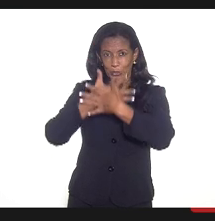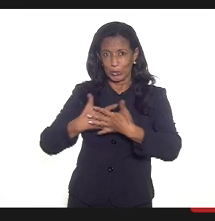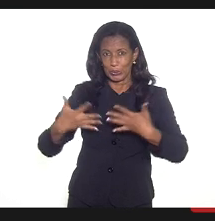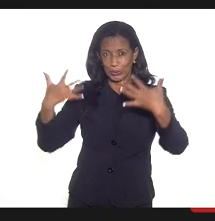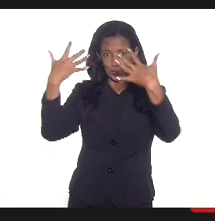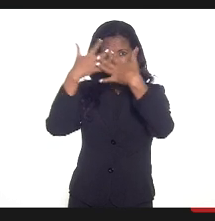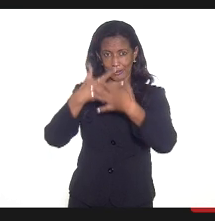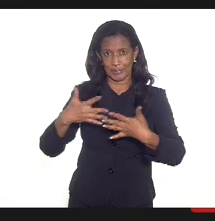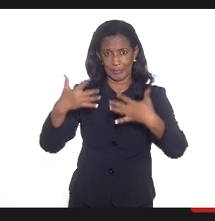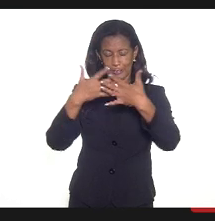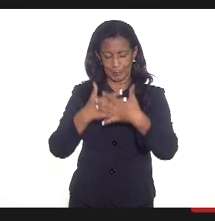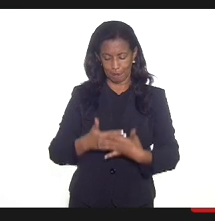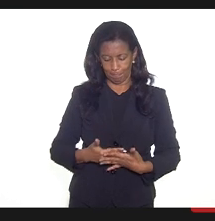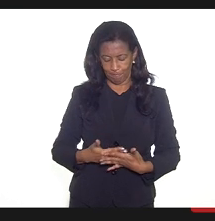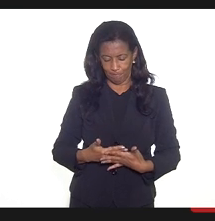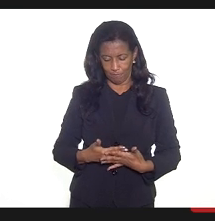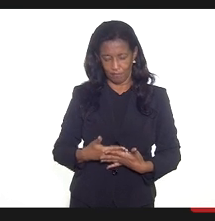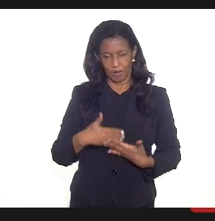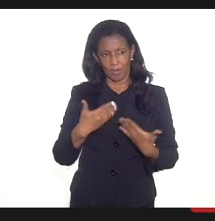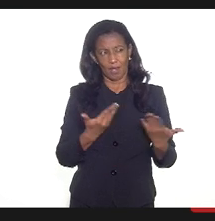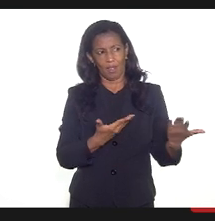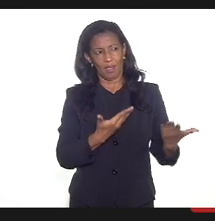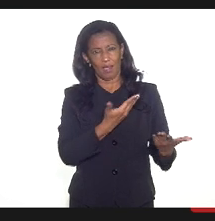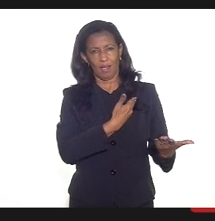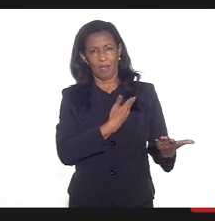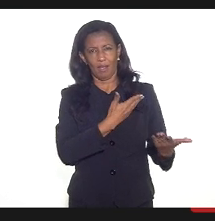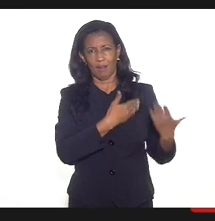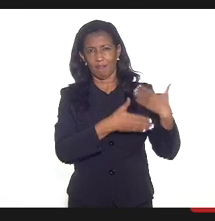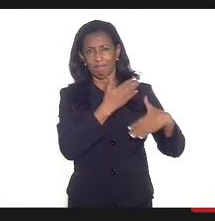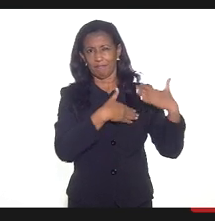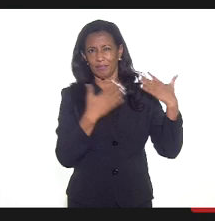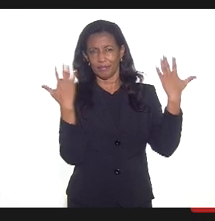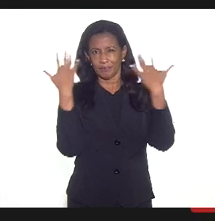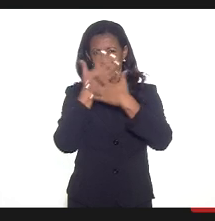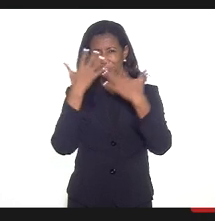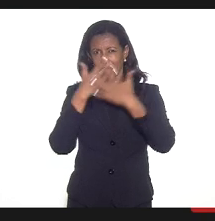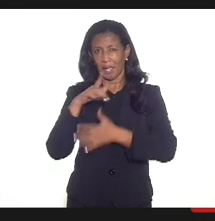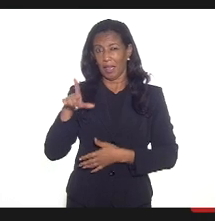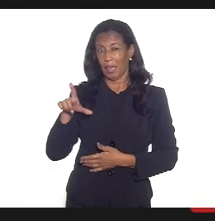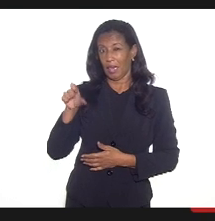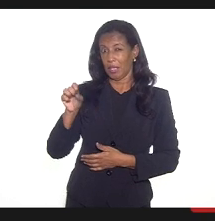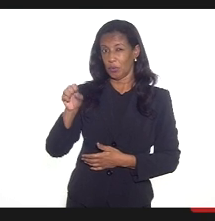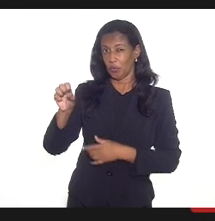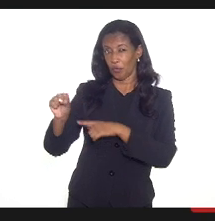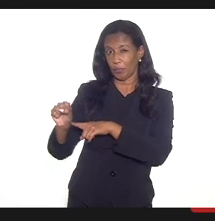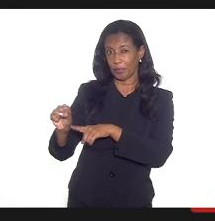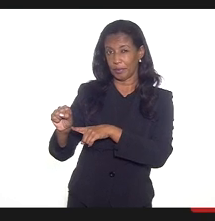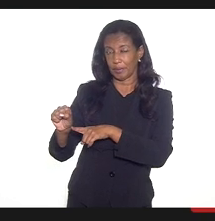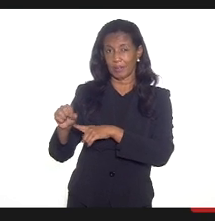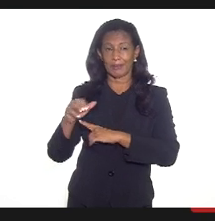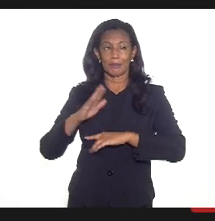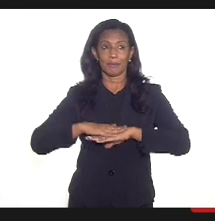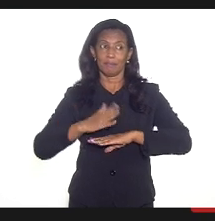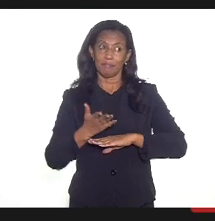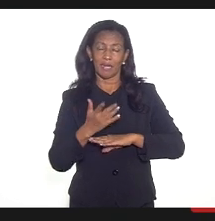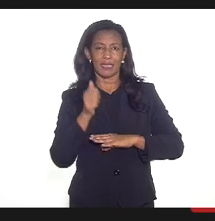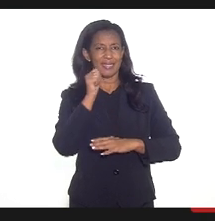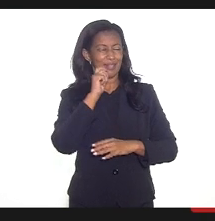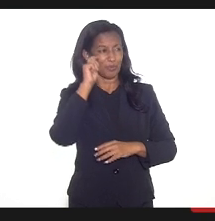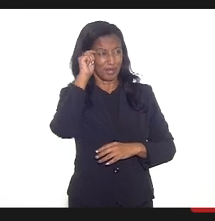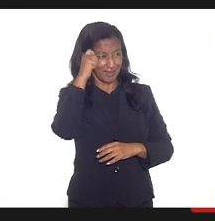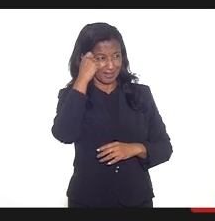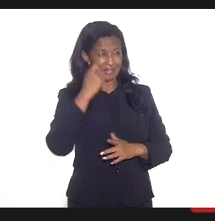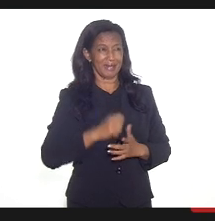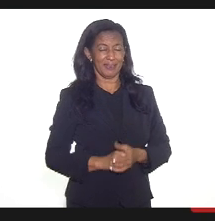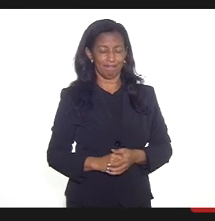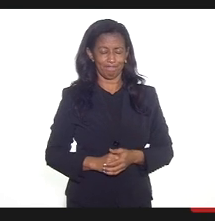A nossa companheira que me antecedeu falou sobre a invisibilidade dela, do lesbofobia, mas a mulher